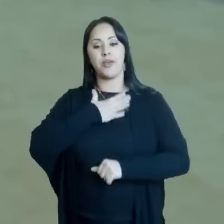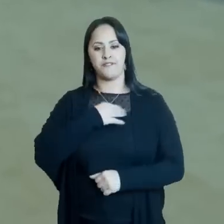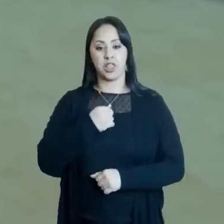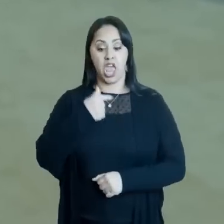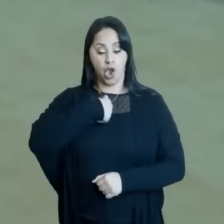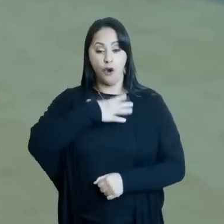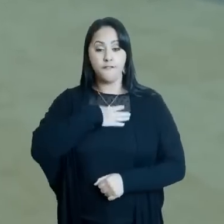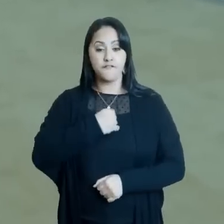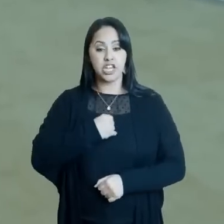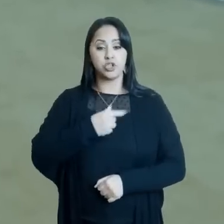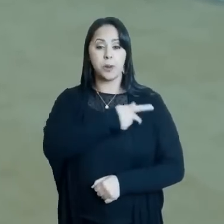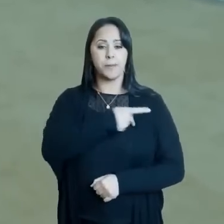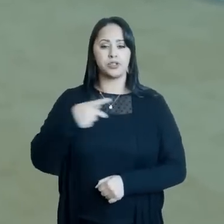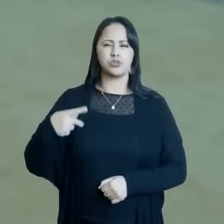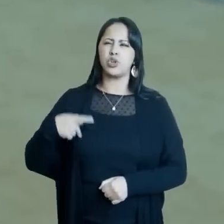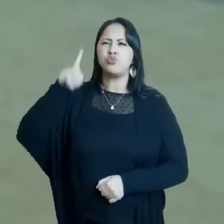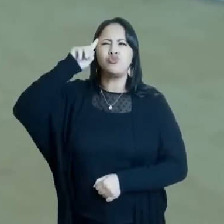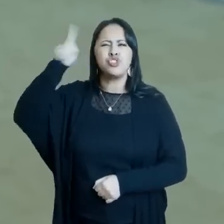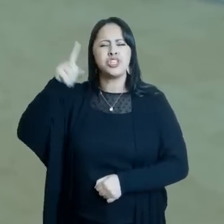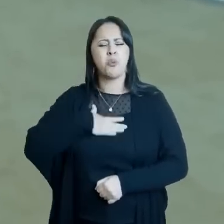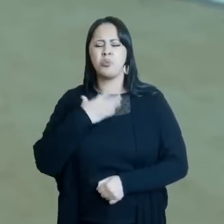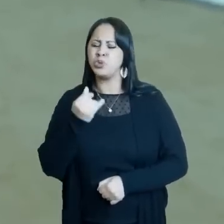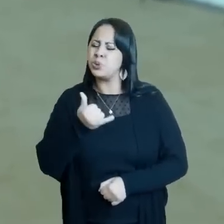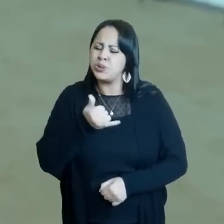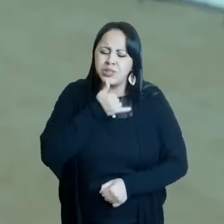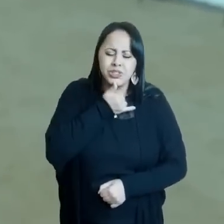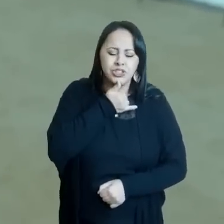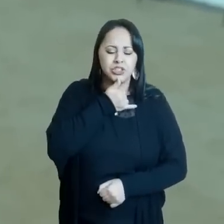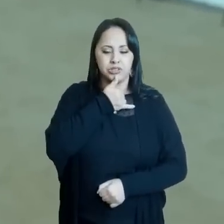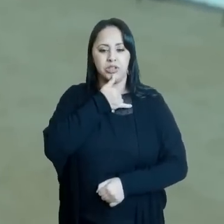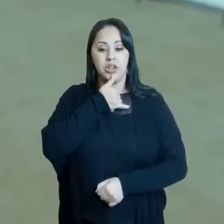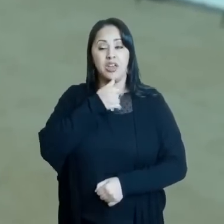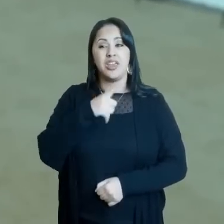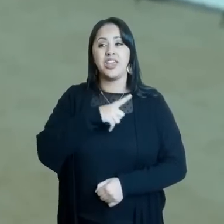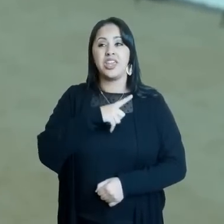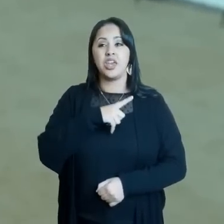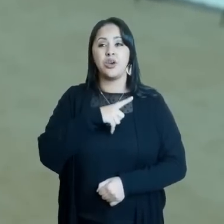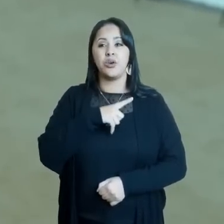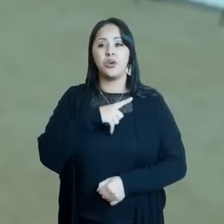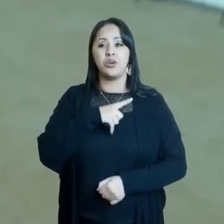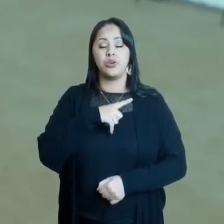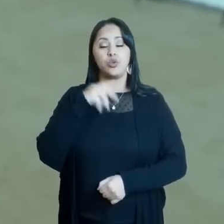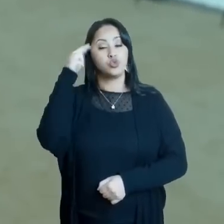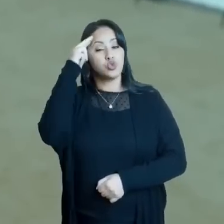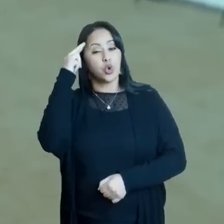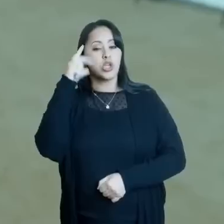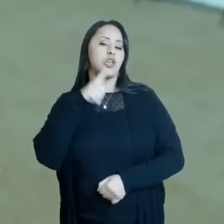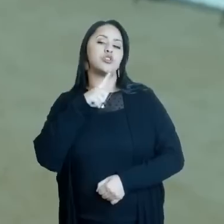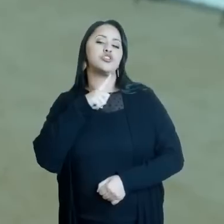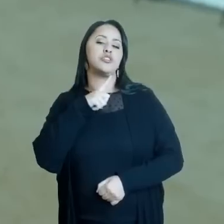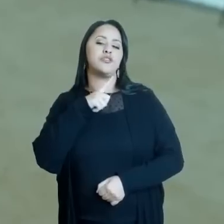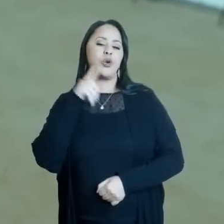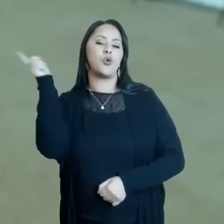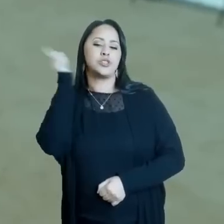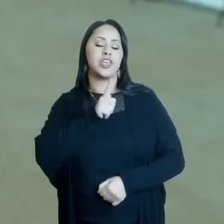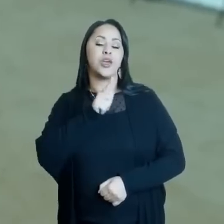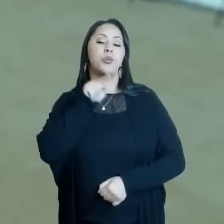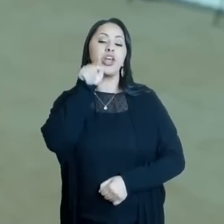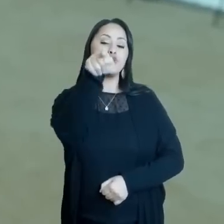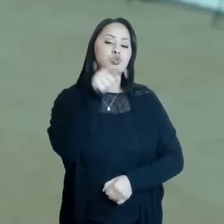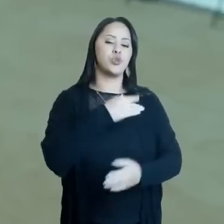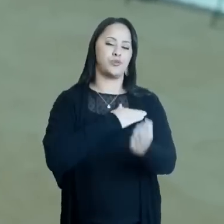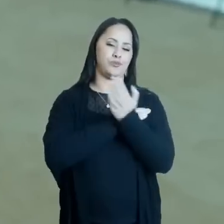pastor e um dia eu tava muito triste e o maior sonho eu já conquistei através da sua vida, cara. Glória a Deus. Eu